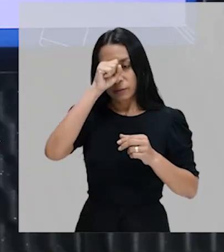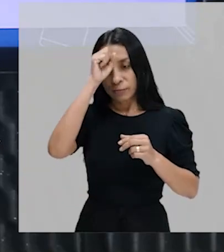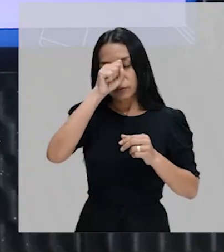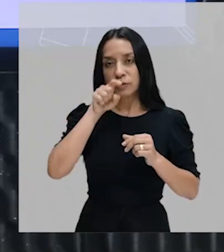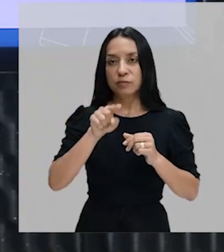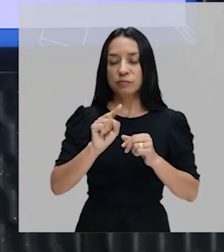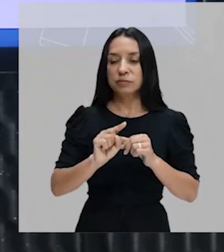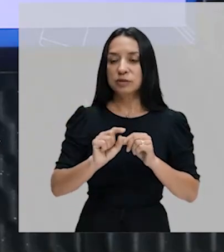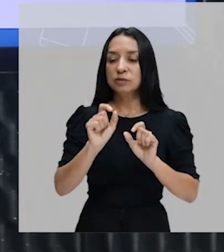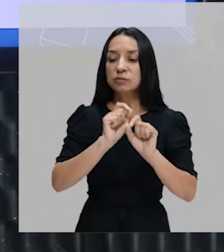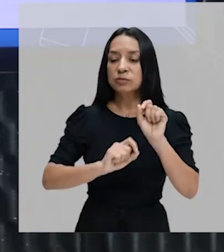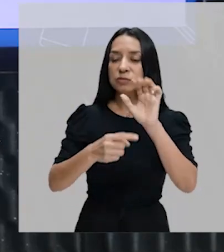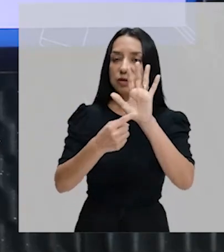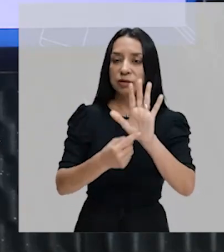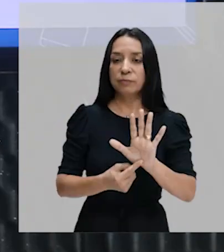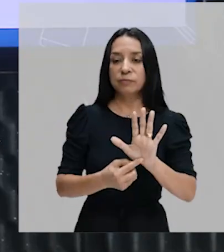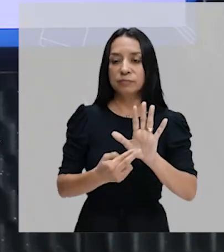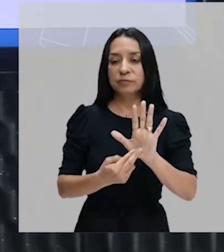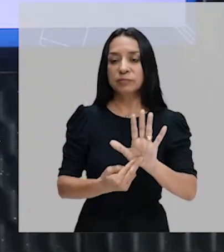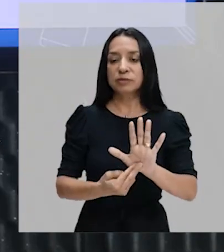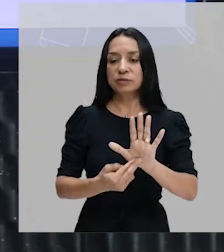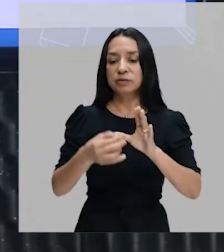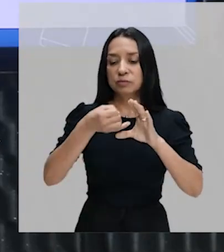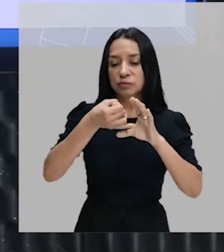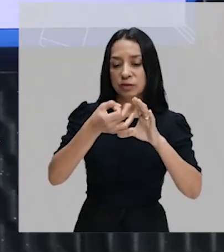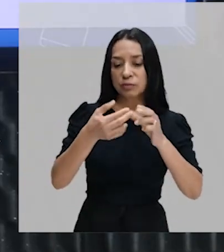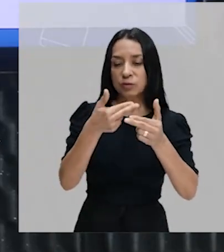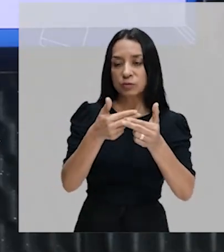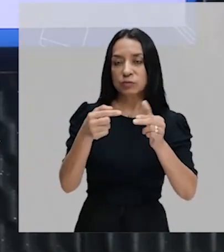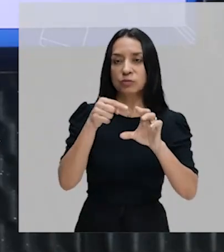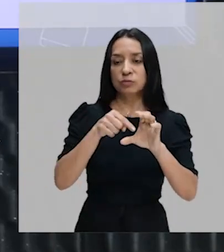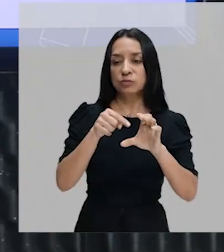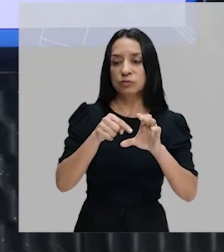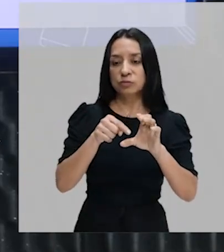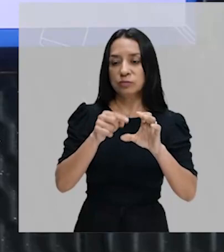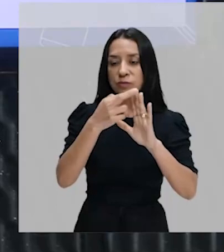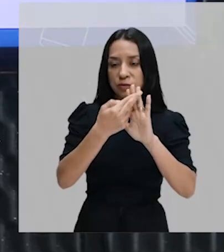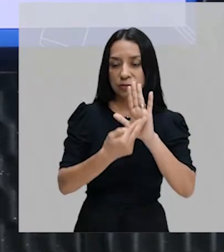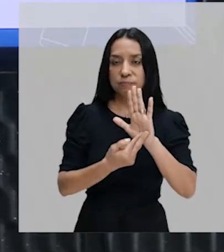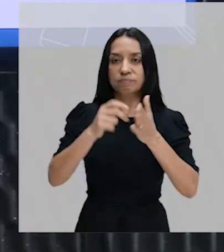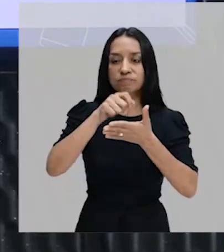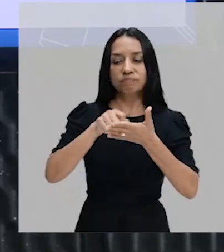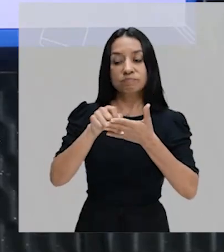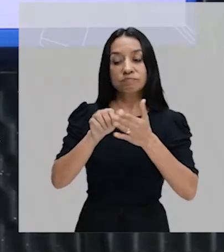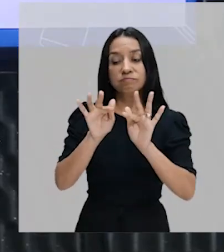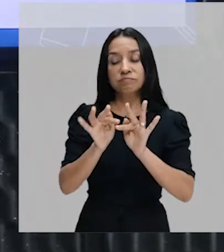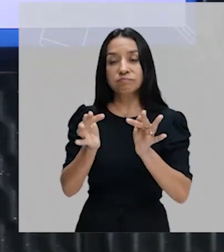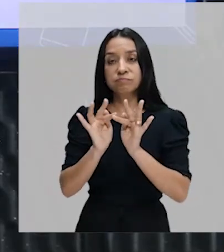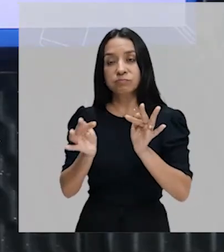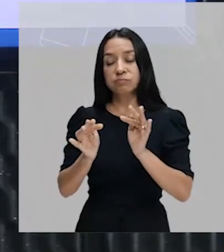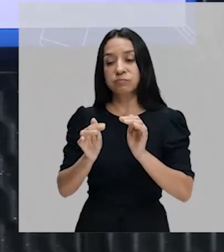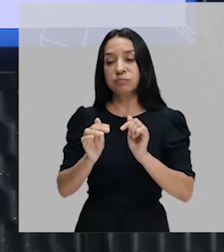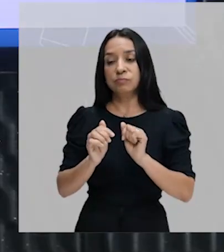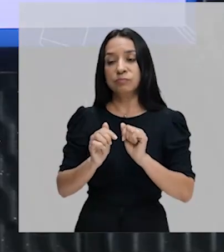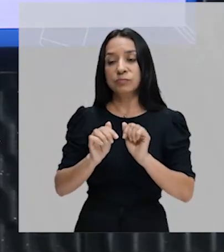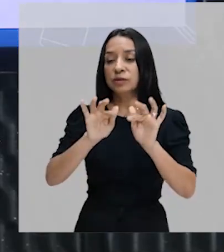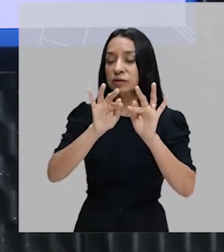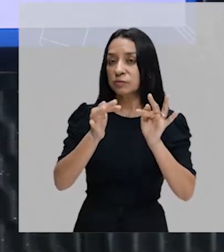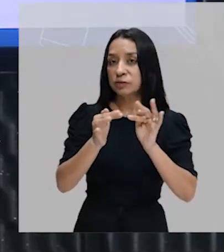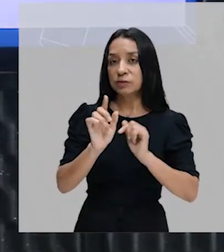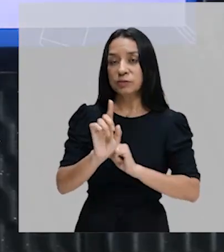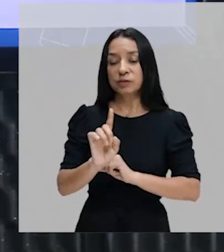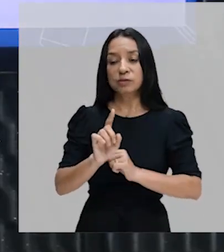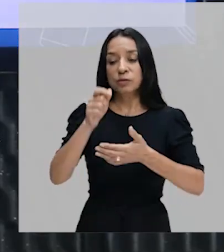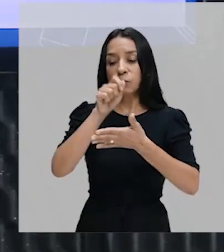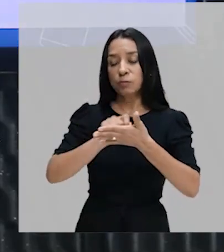em um conjunto, a regra é você escrever da forma mais simples possível. E essa simplicidade está em você